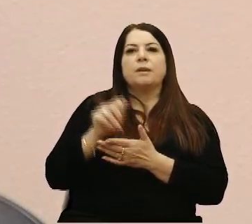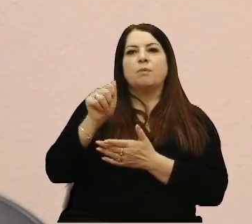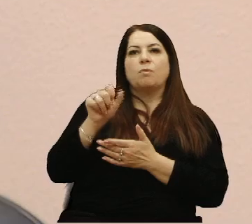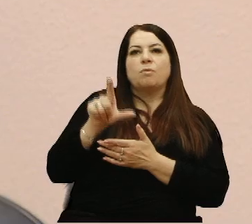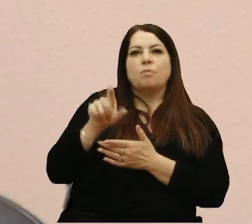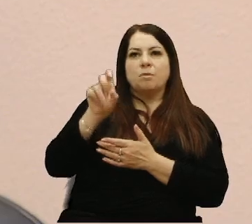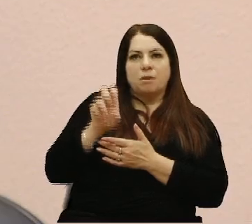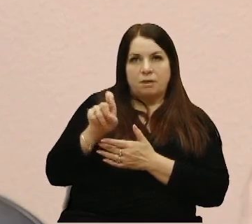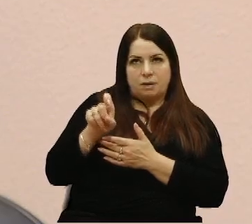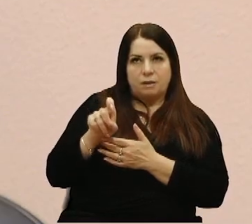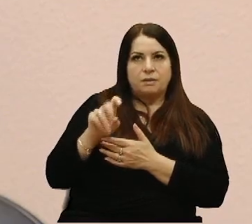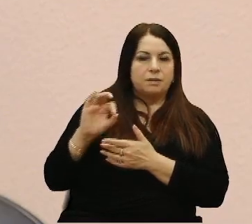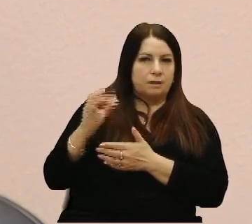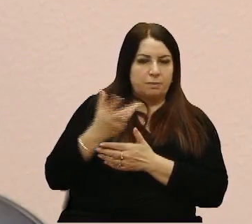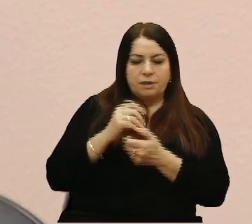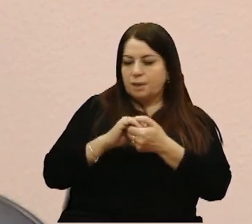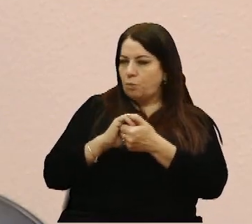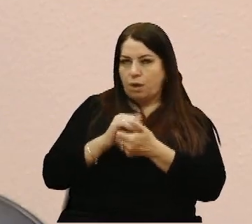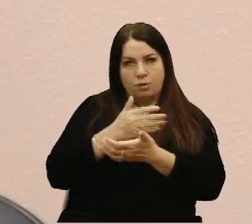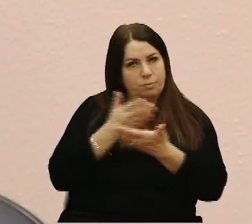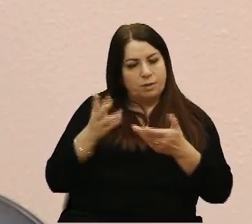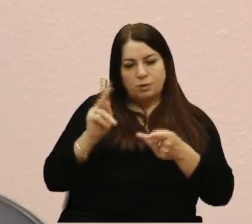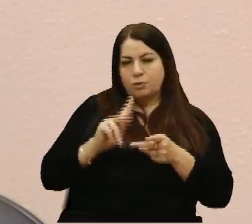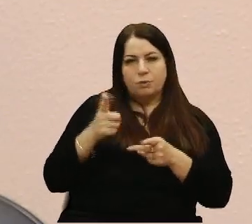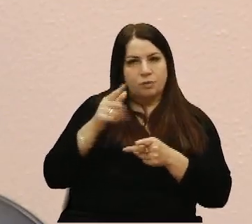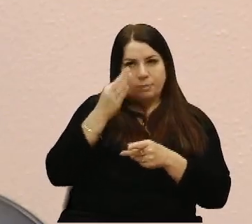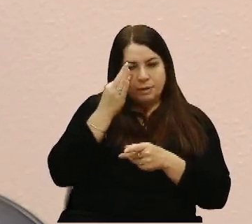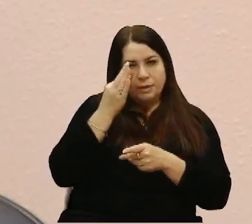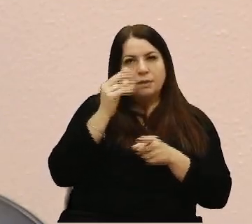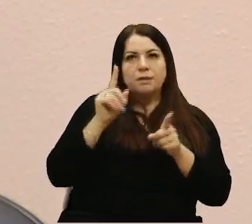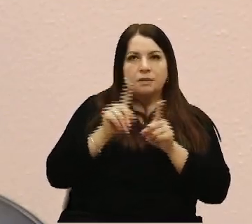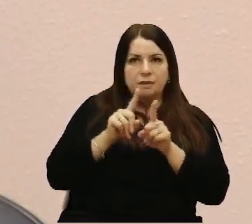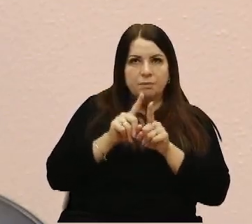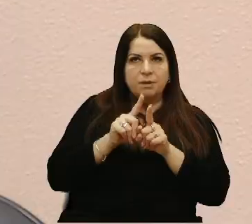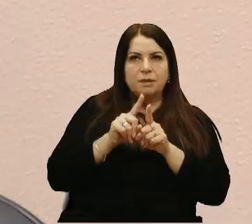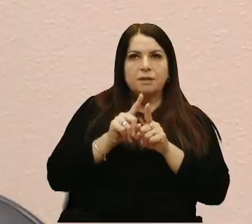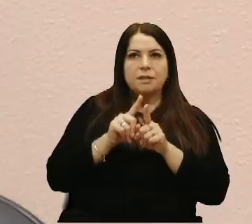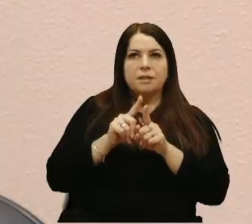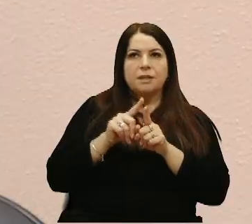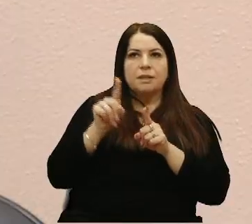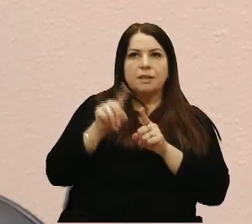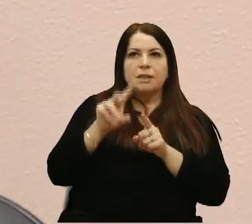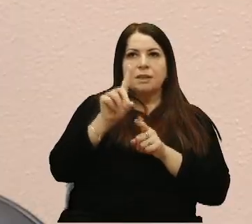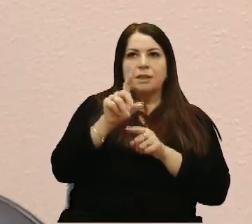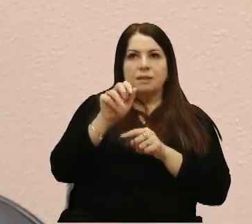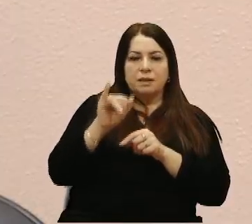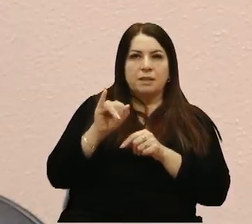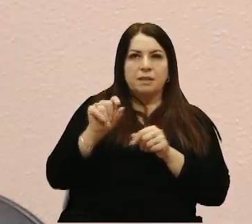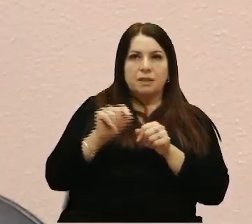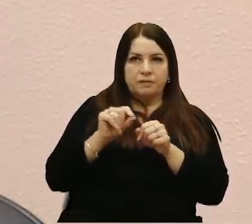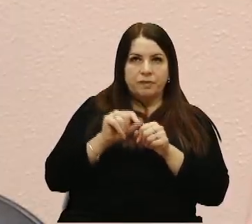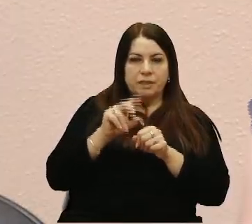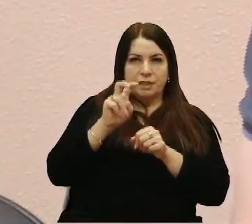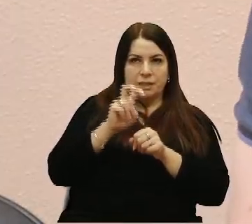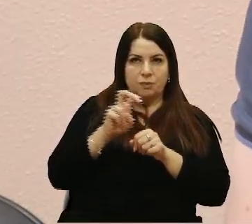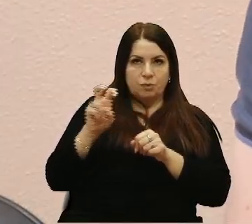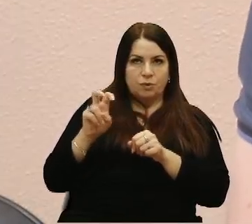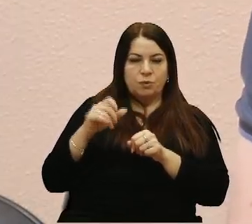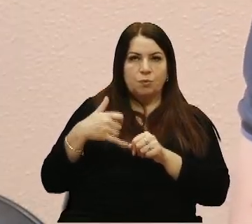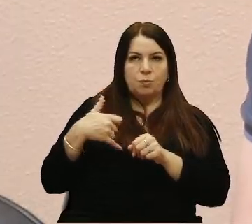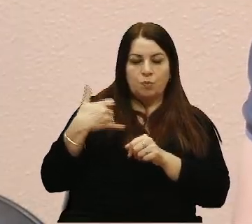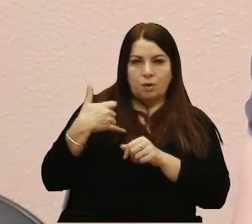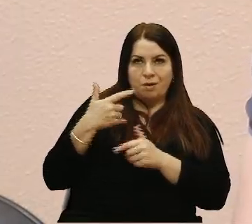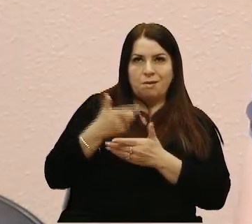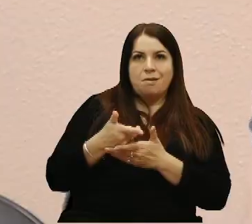de Bará, saudar também outras pessoas que não estão aqui presentes, que inclusive da Ervanária Central, a DAI, que estão completando 55